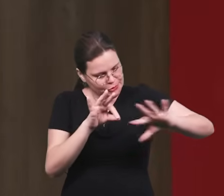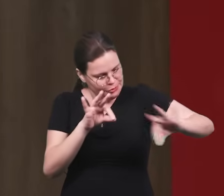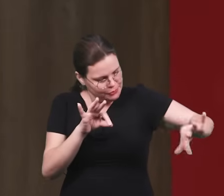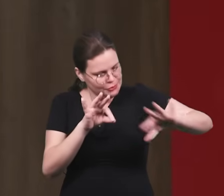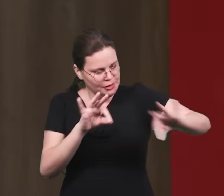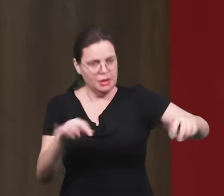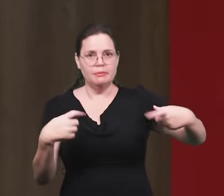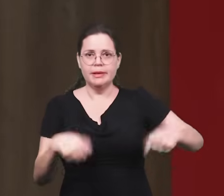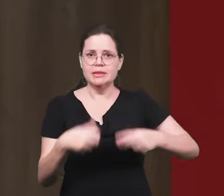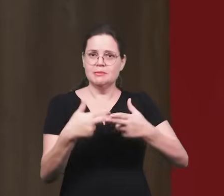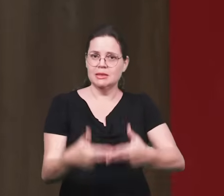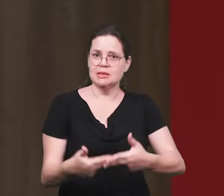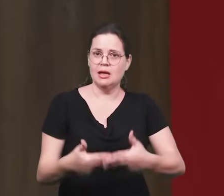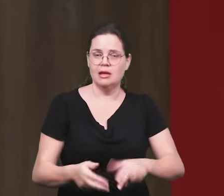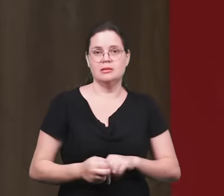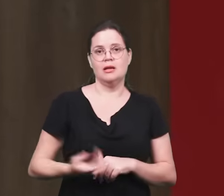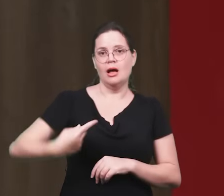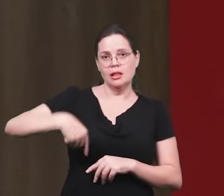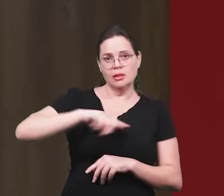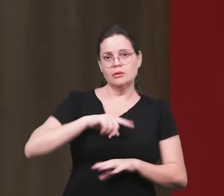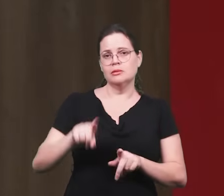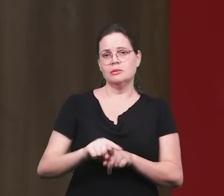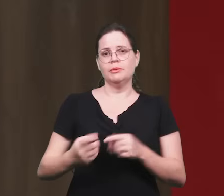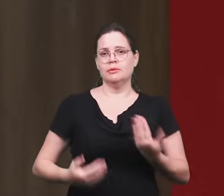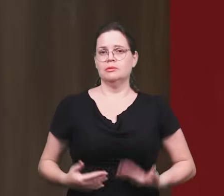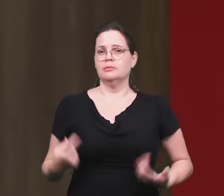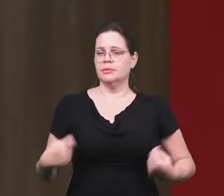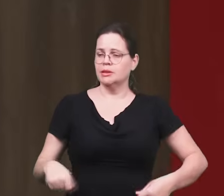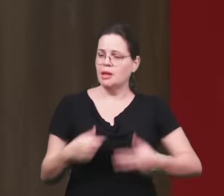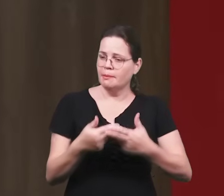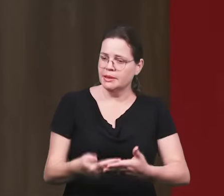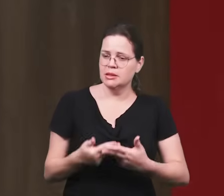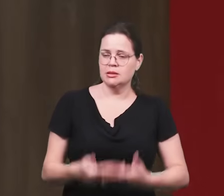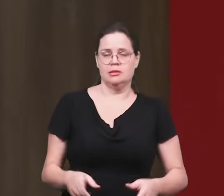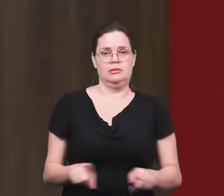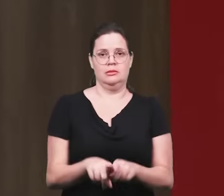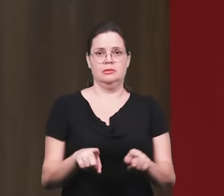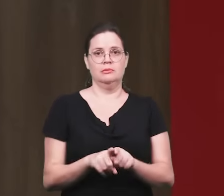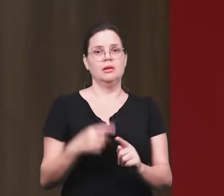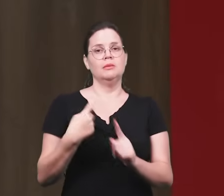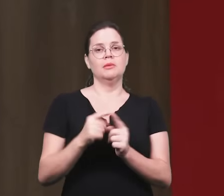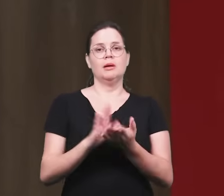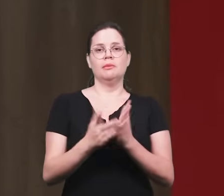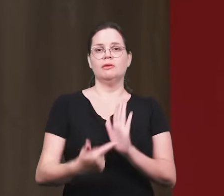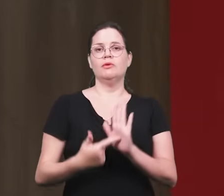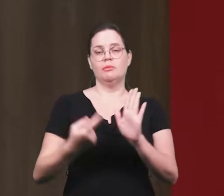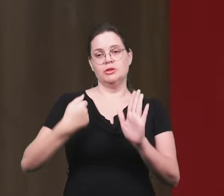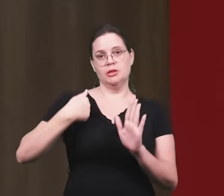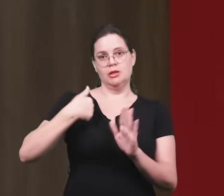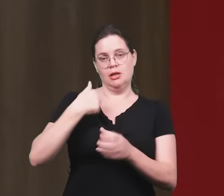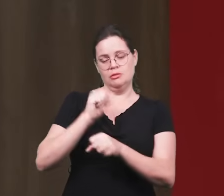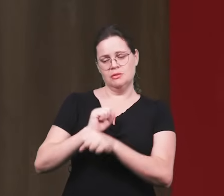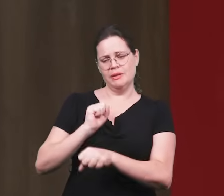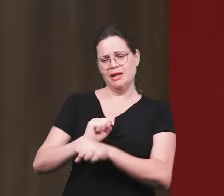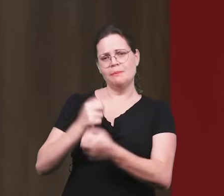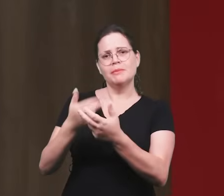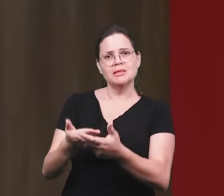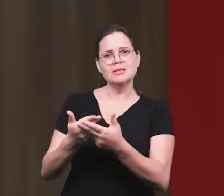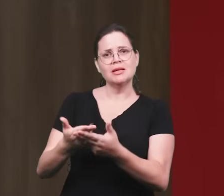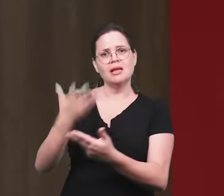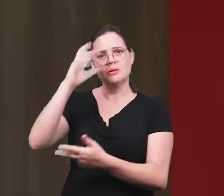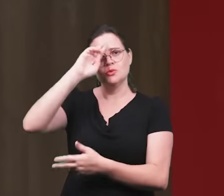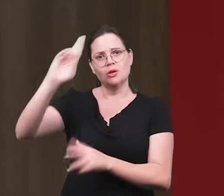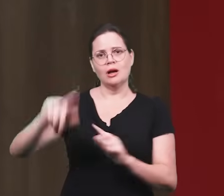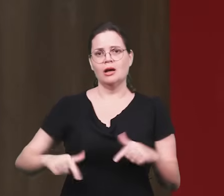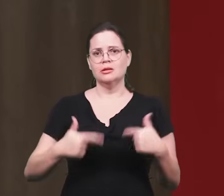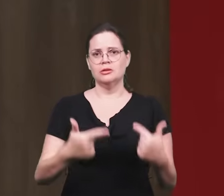enquanto servas de Deus, nós precisamos de ter essa paciência. A palavra fala, esperei com paciência no Senhor. Então, é fazer o